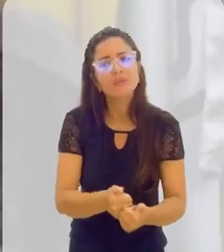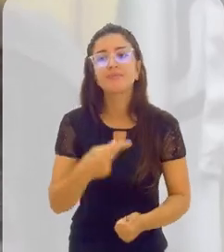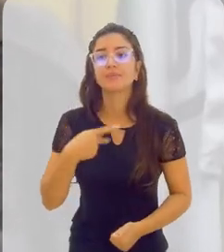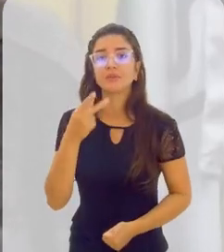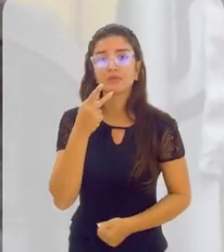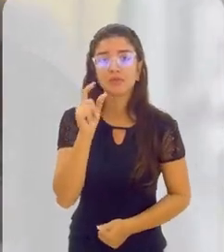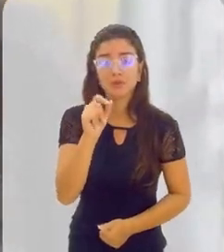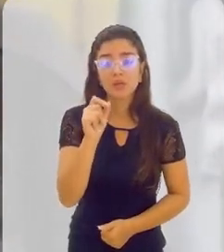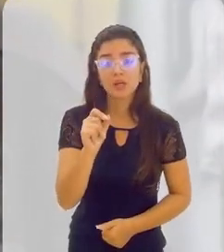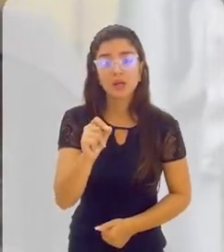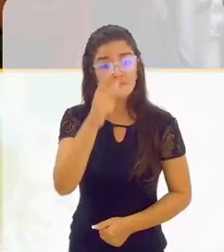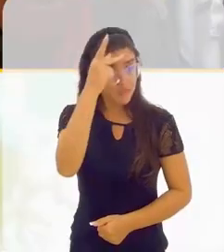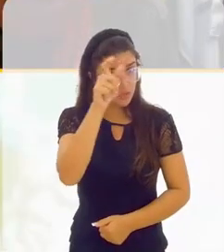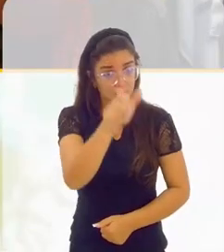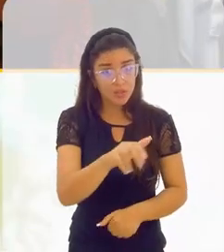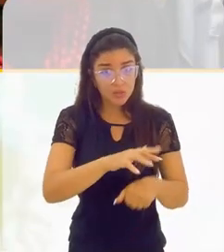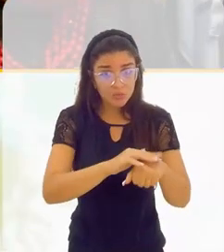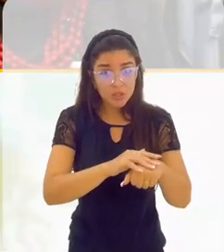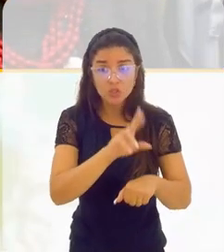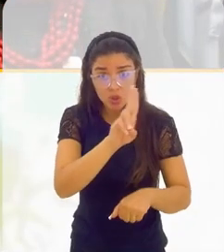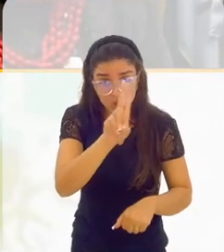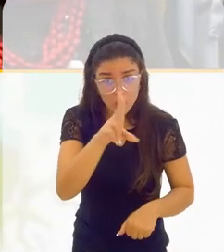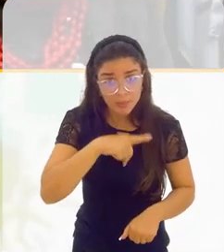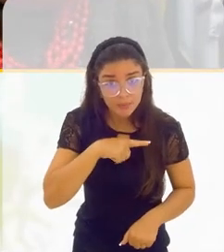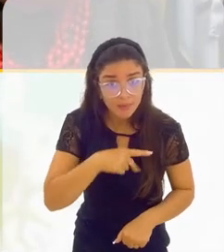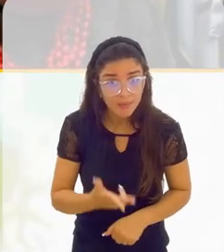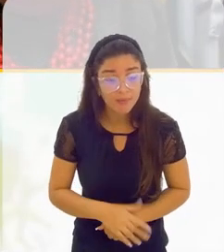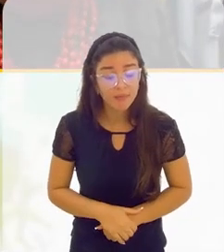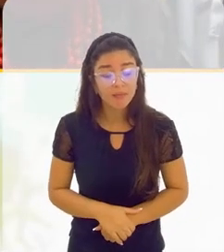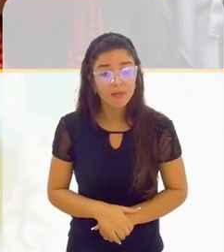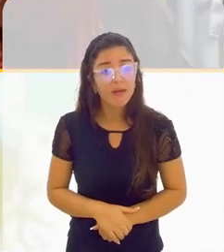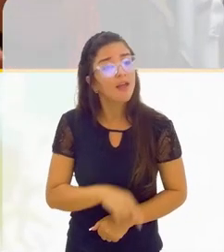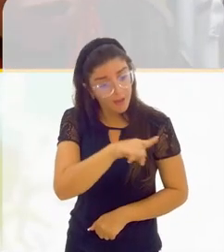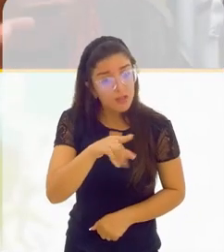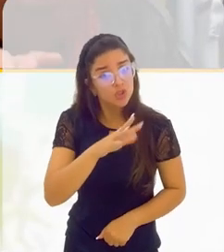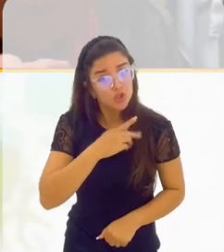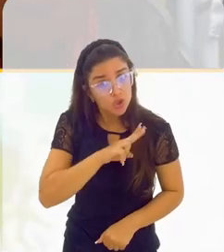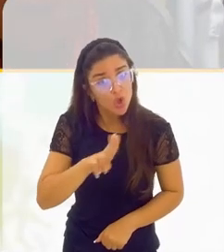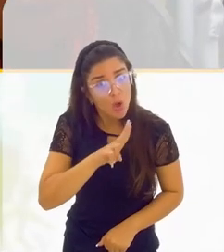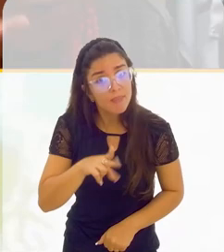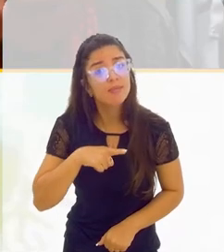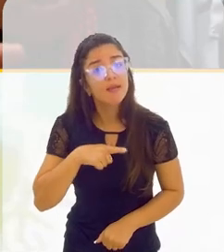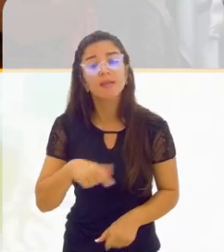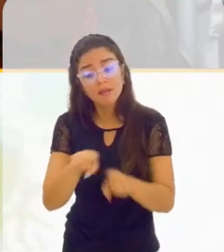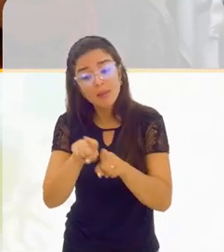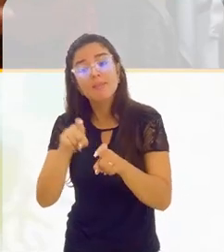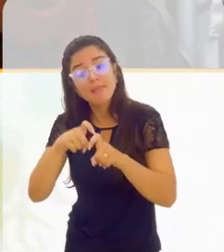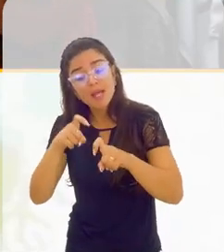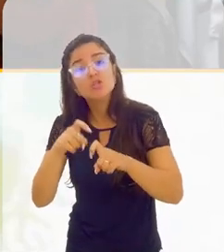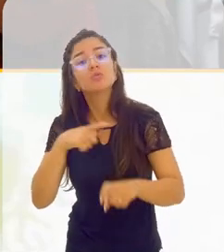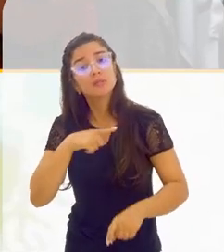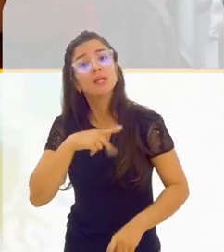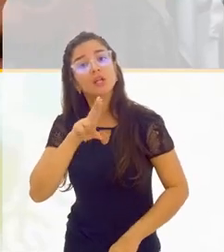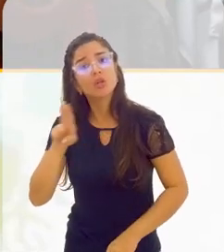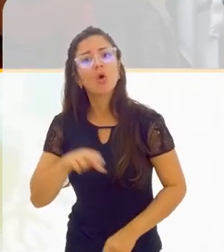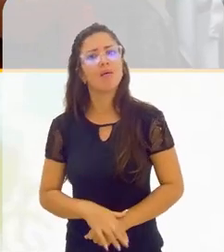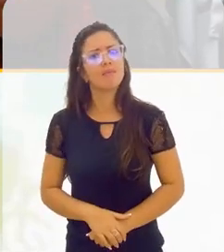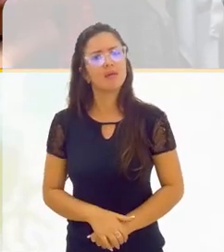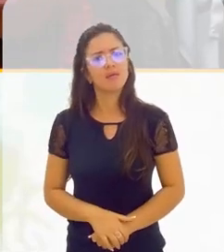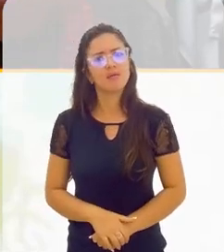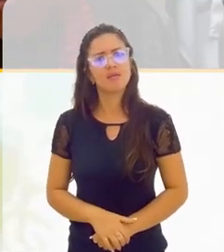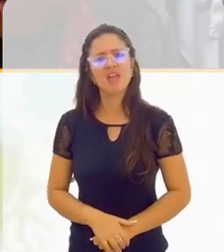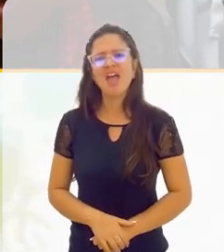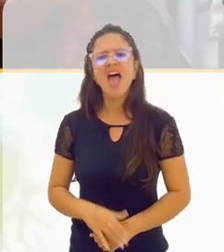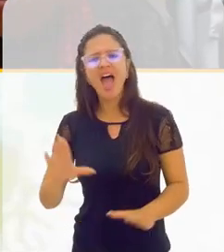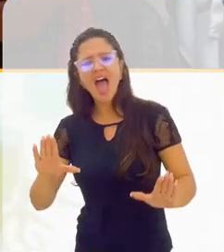você sabia que doente tem nome Eles olham e o médico também tem o médico não é aquela de cabelo comprida de